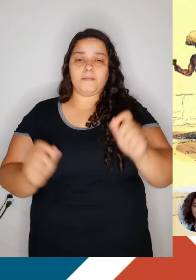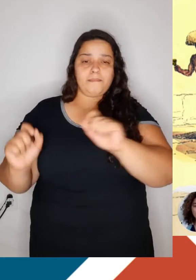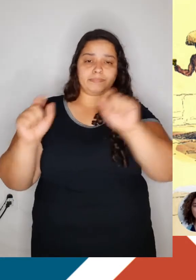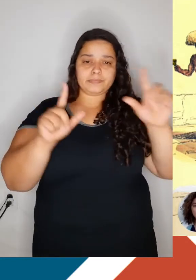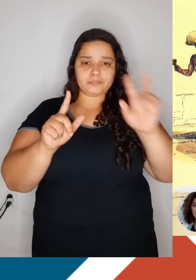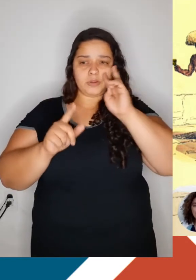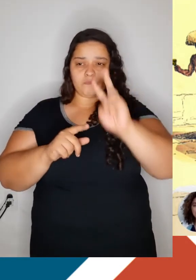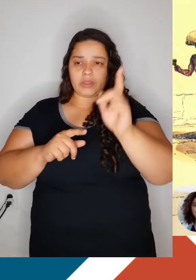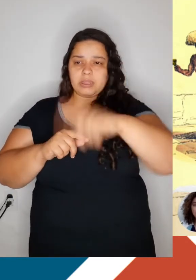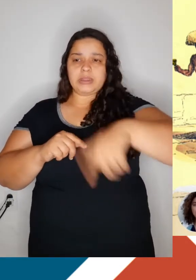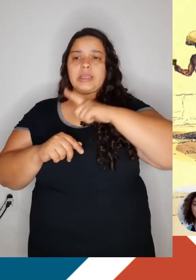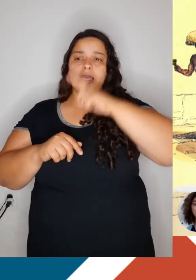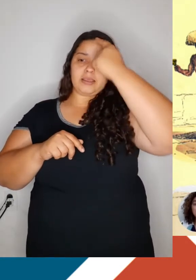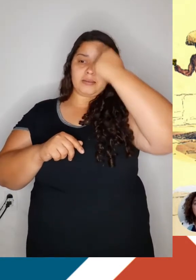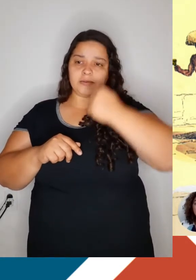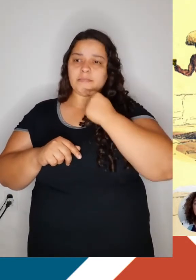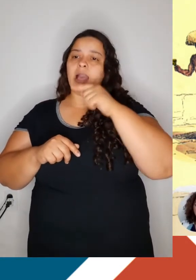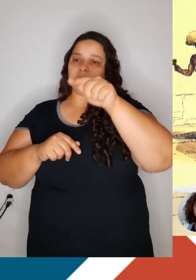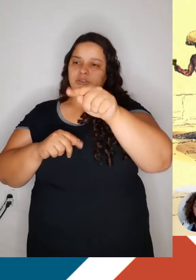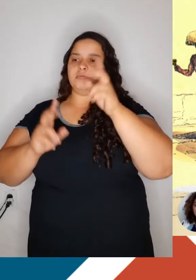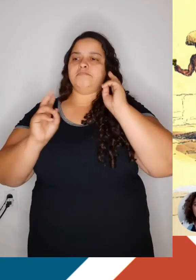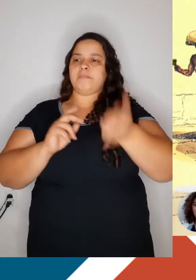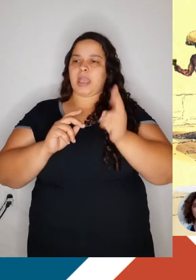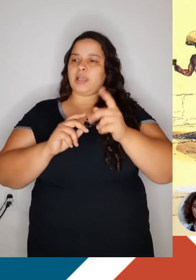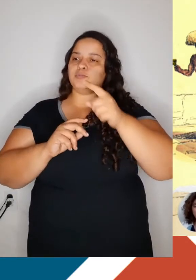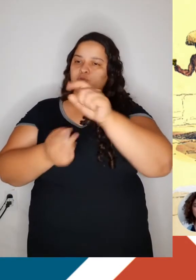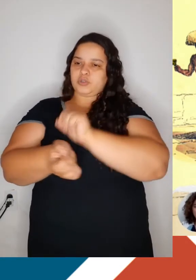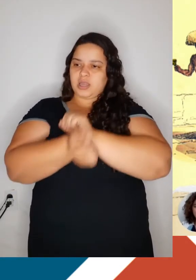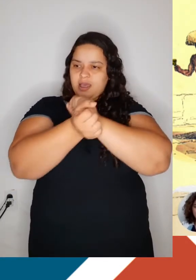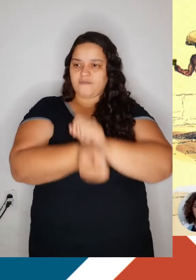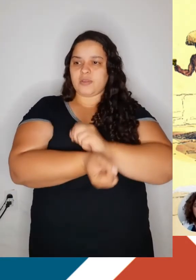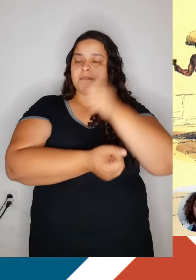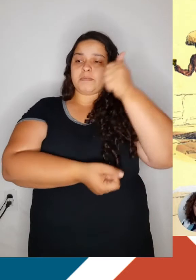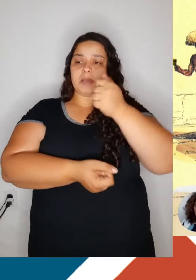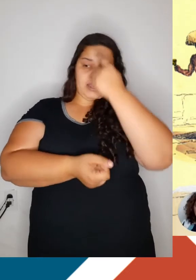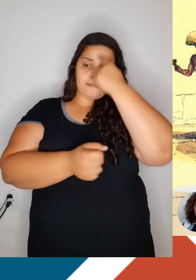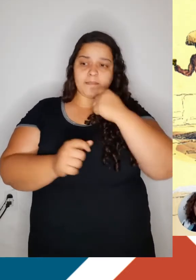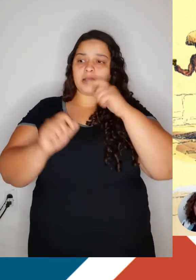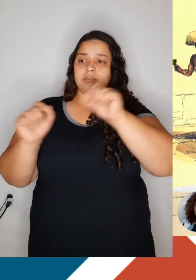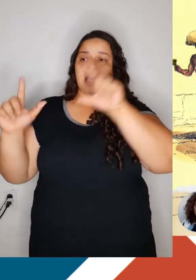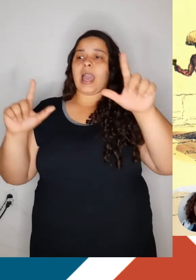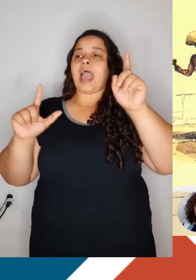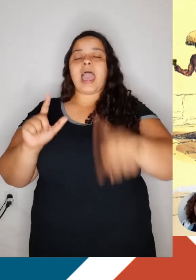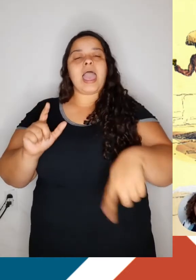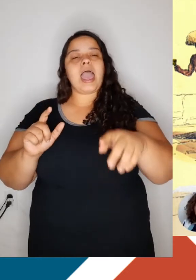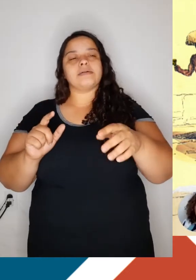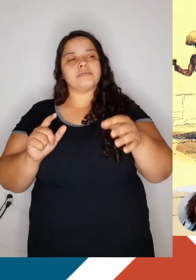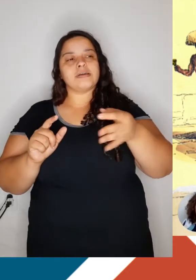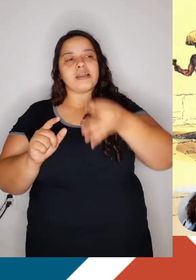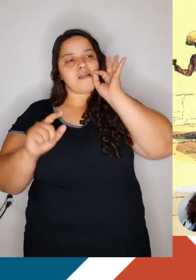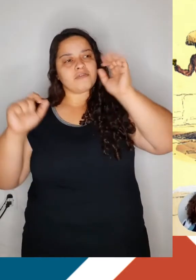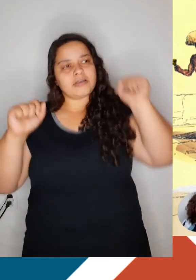Aqui nesse próximo slide, nós temos a ilustração dessas ocupações de escravizados. A primeira imagem são os carregadores